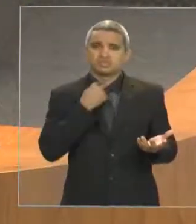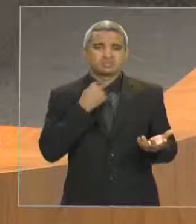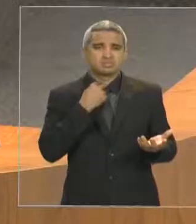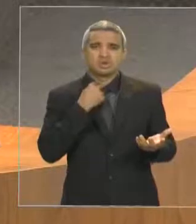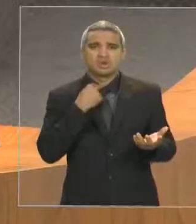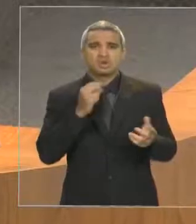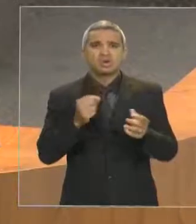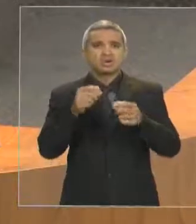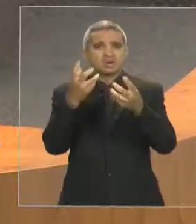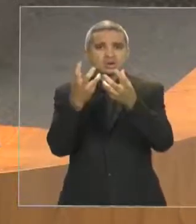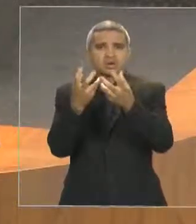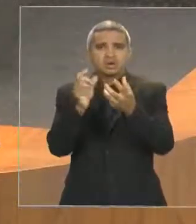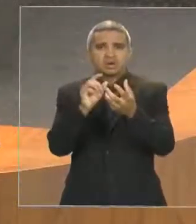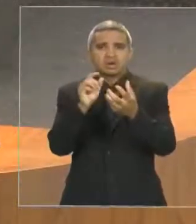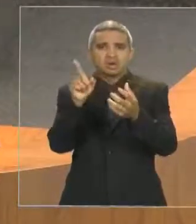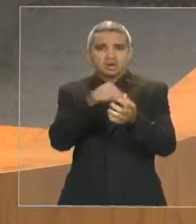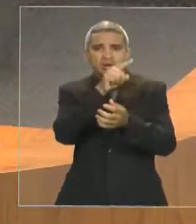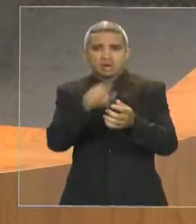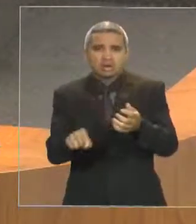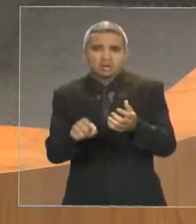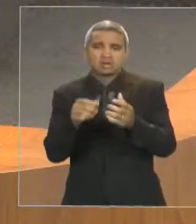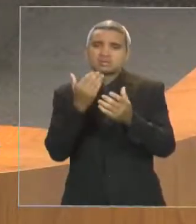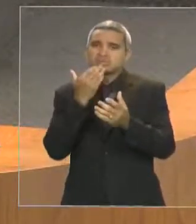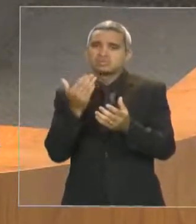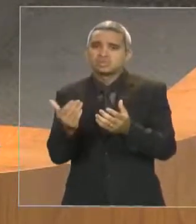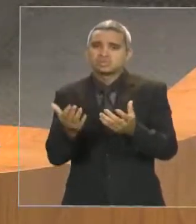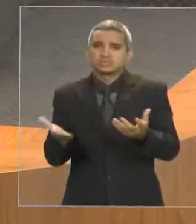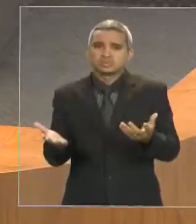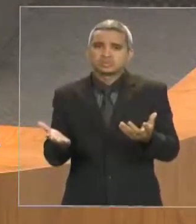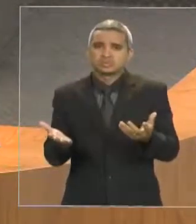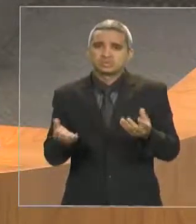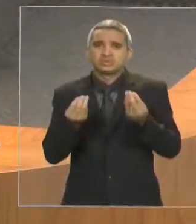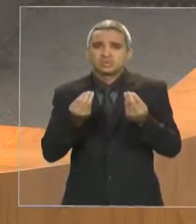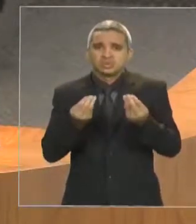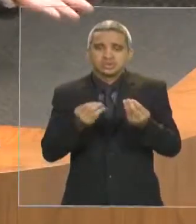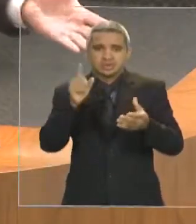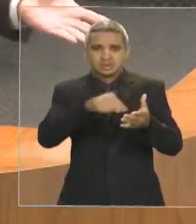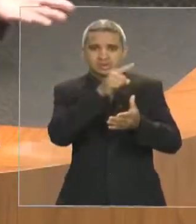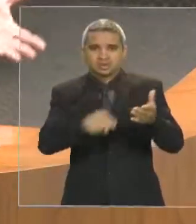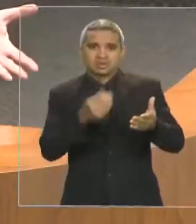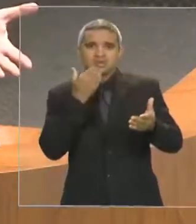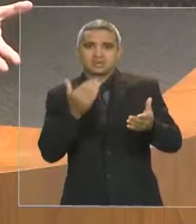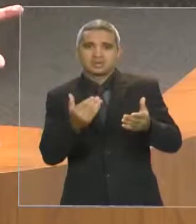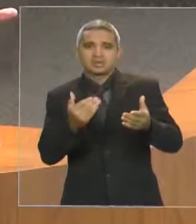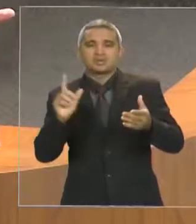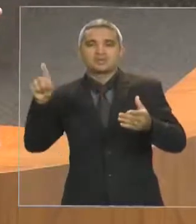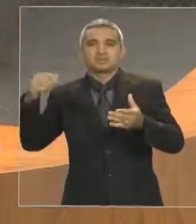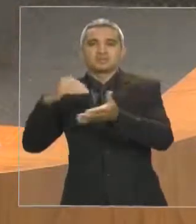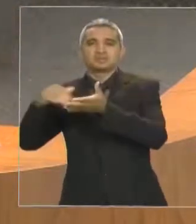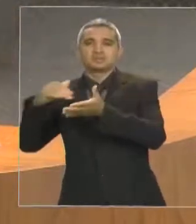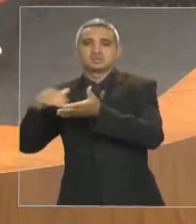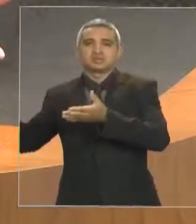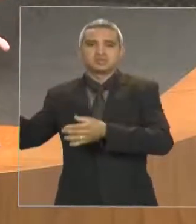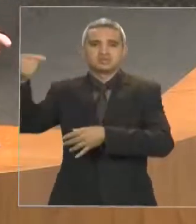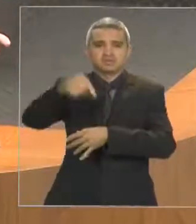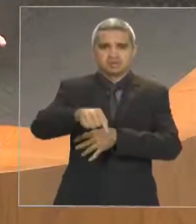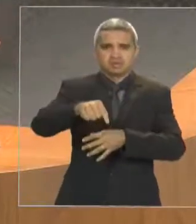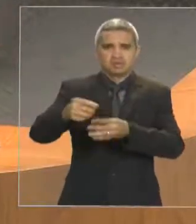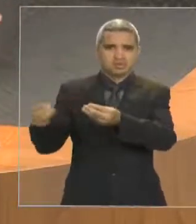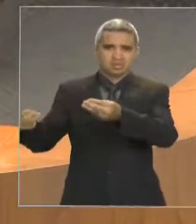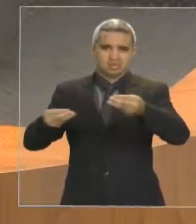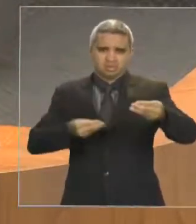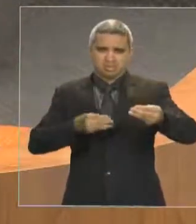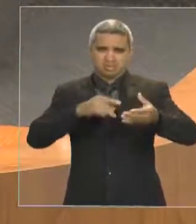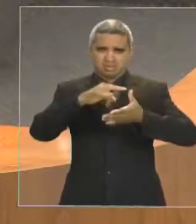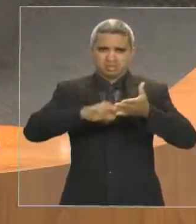nós estamos negando o requerimento, o secretário vem aqui, se propõe a vir aqui e entregar toda a documentação. Não faz sentido.